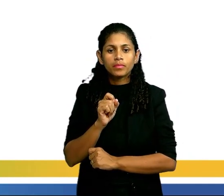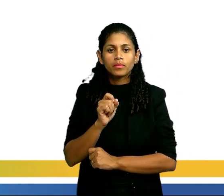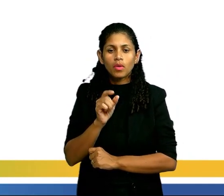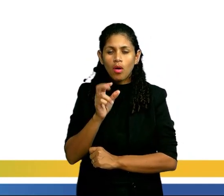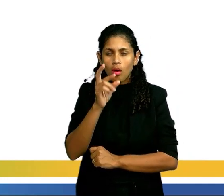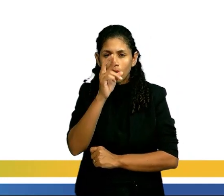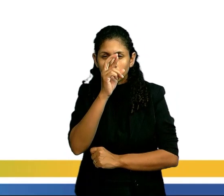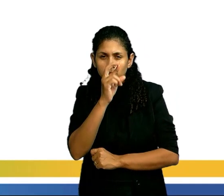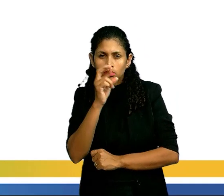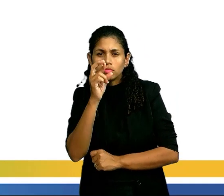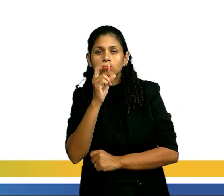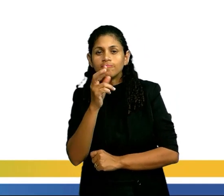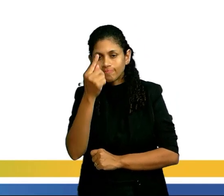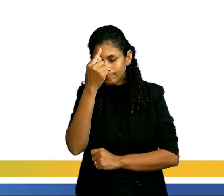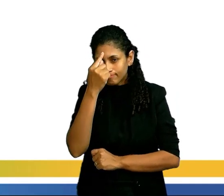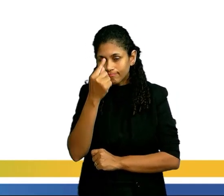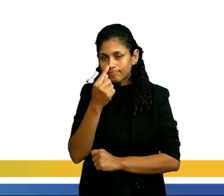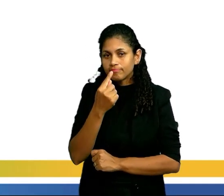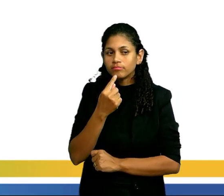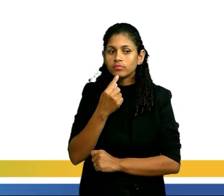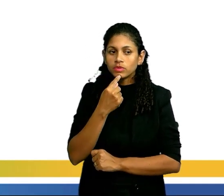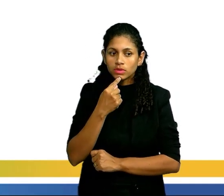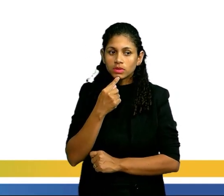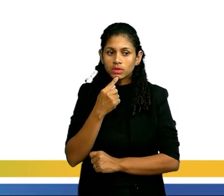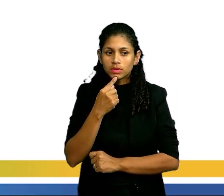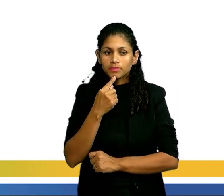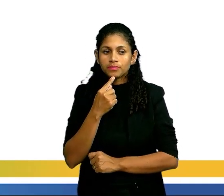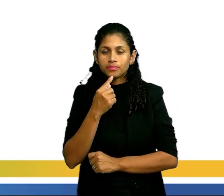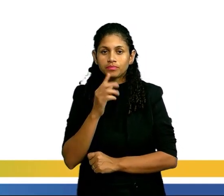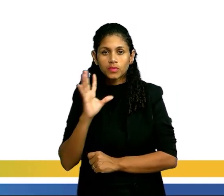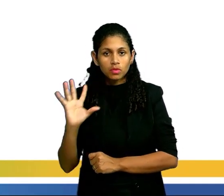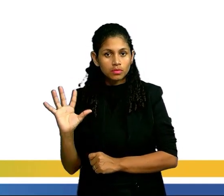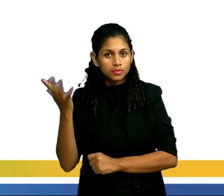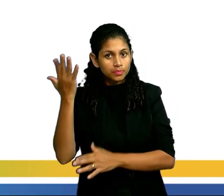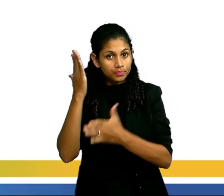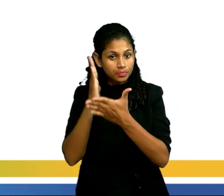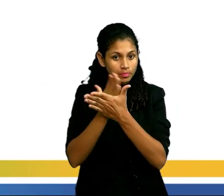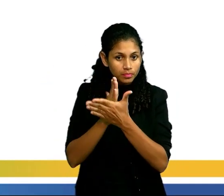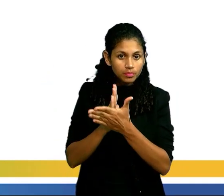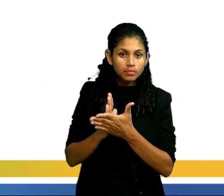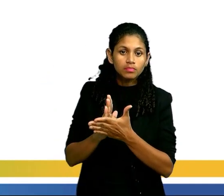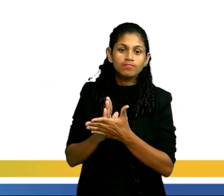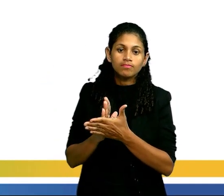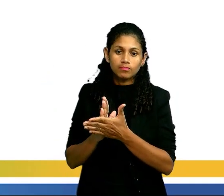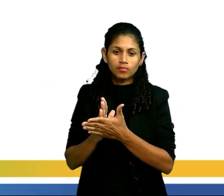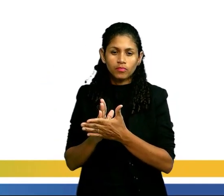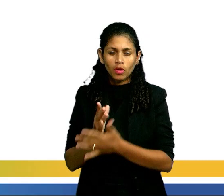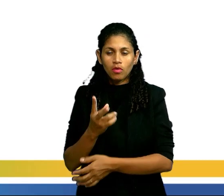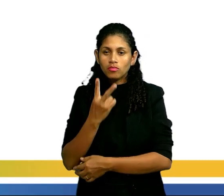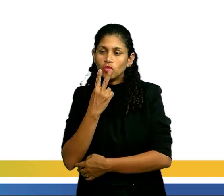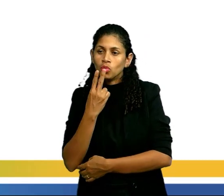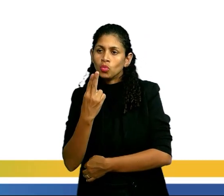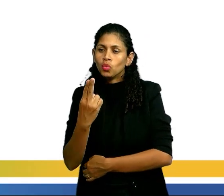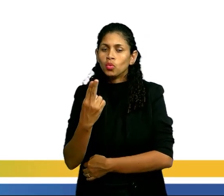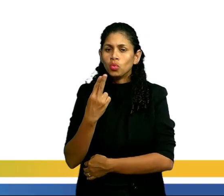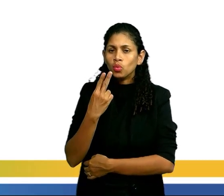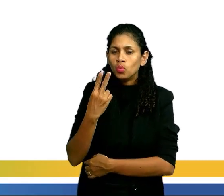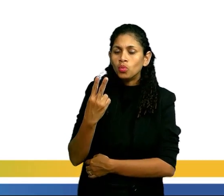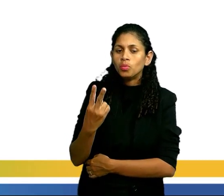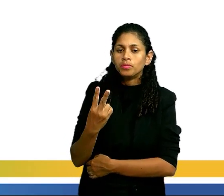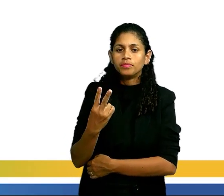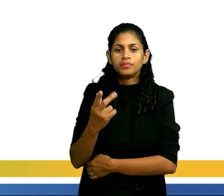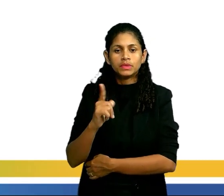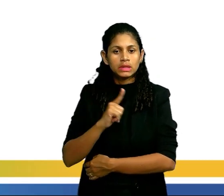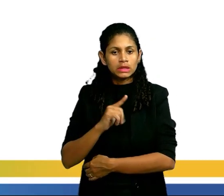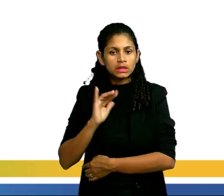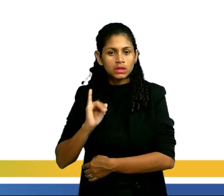que é uma cena em que estão acontecendo ali algumas coisas, né, tá fumando charuto cubano, né, tem